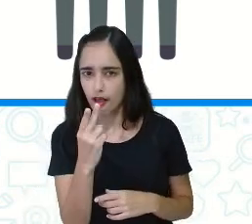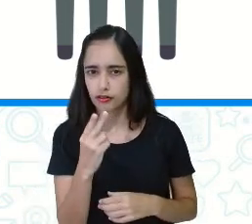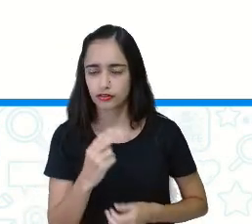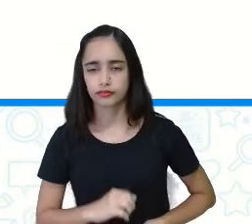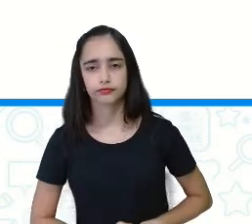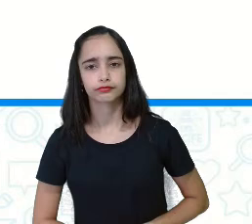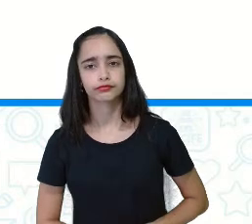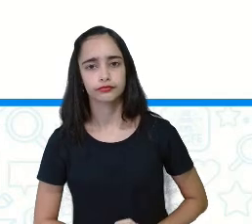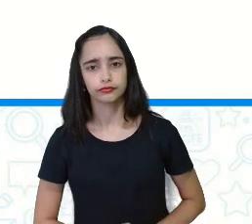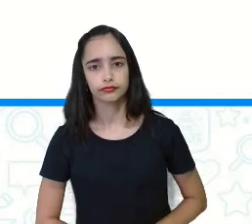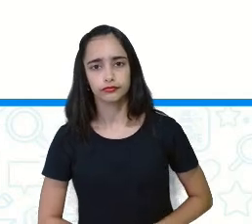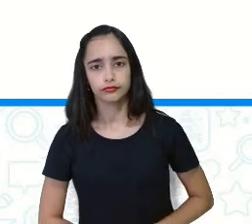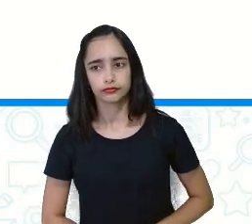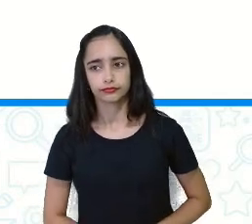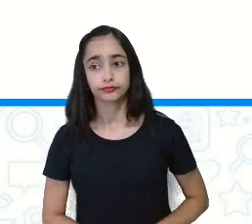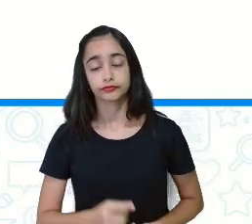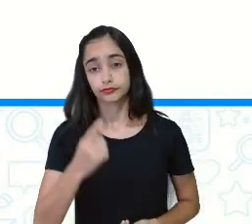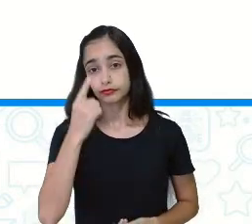tá?